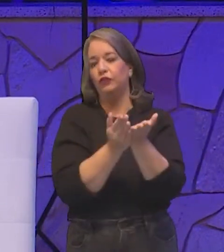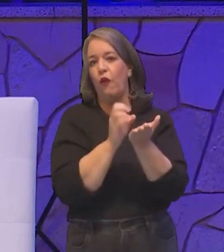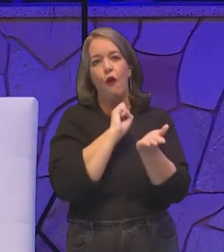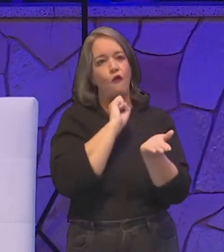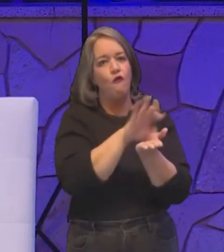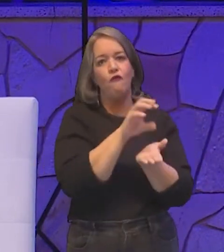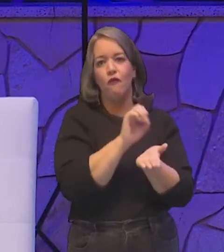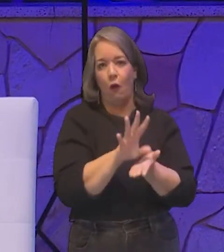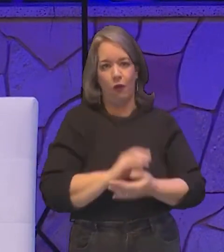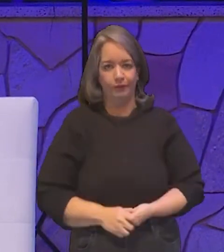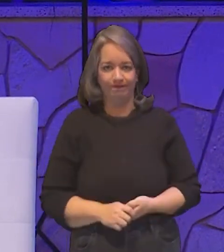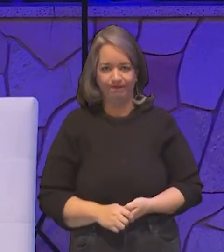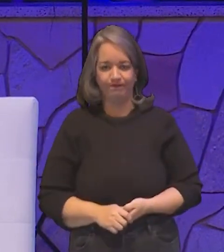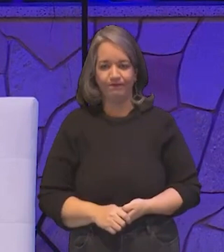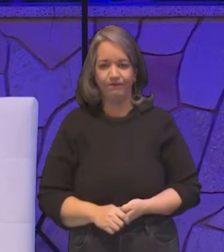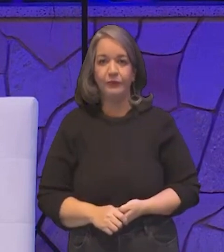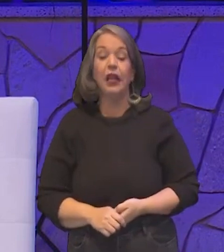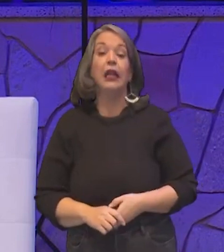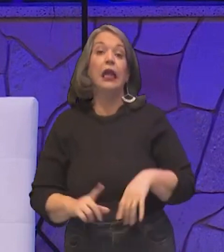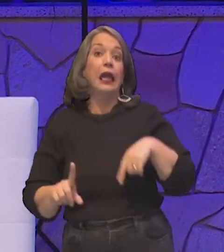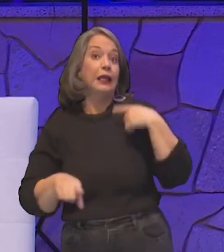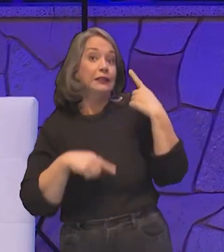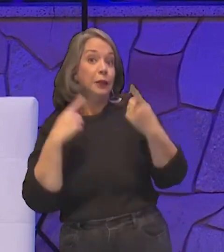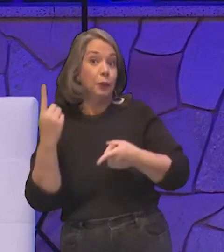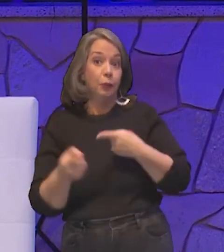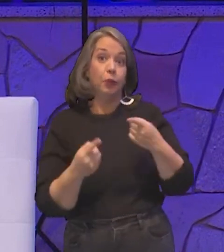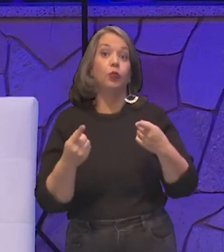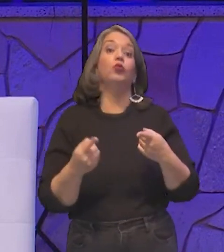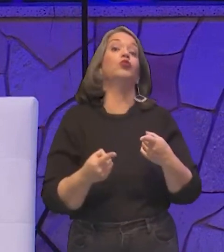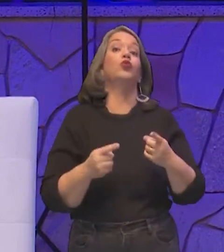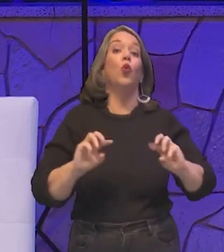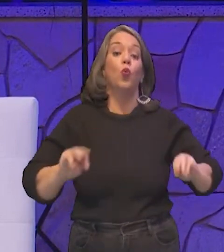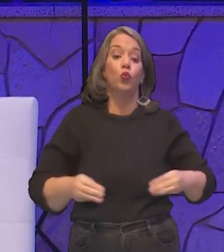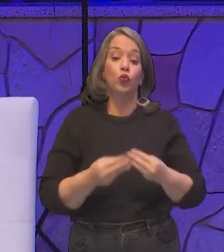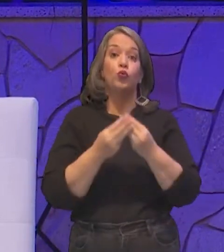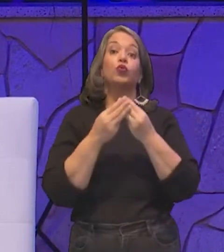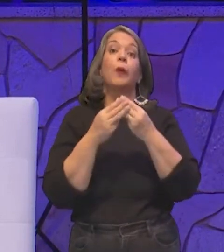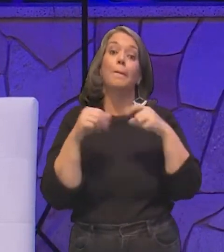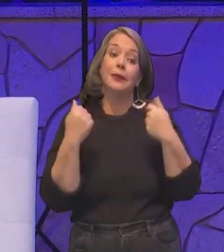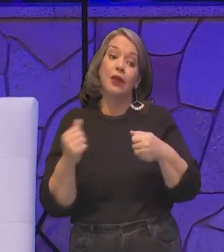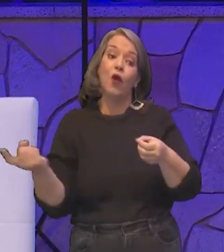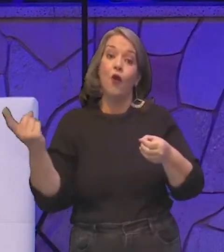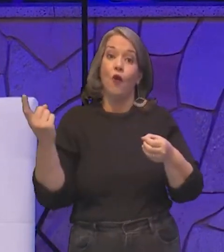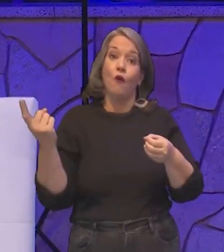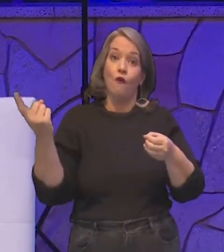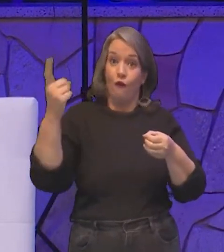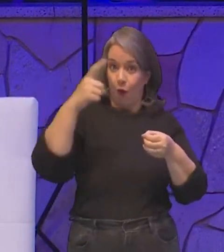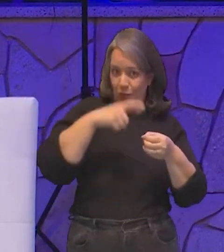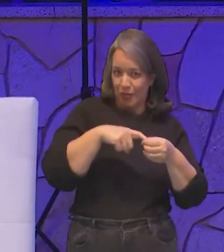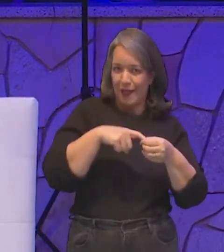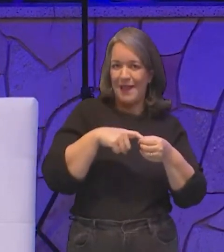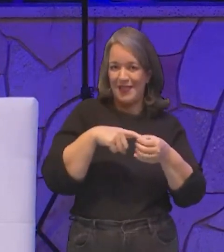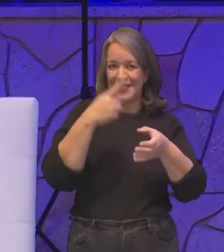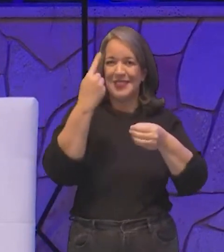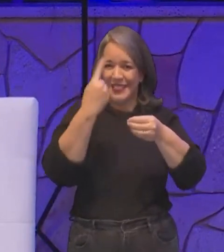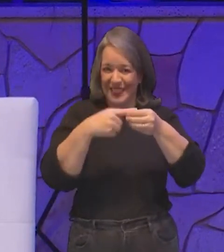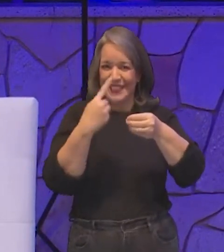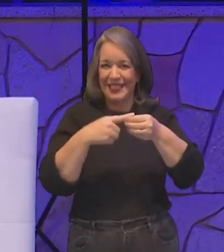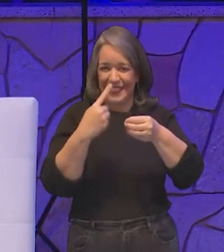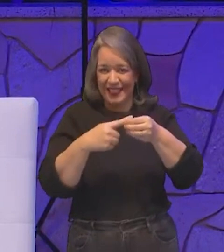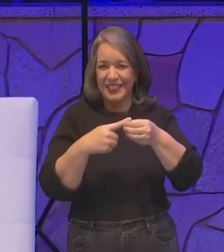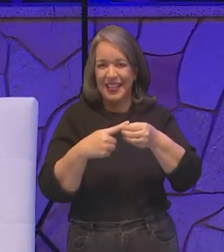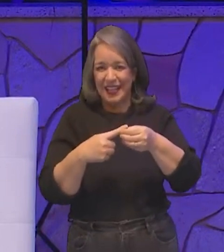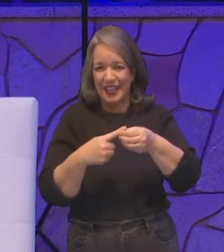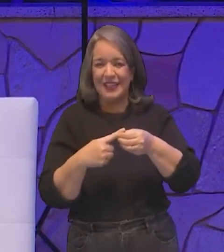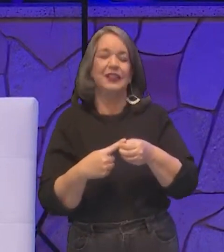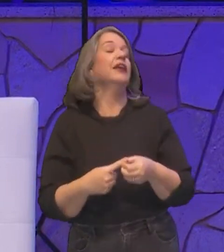voltaram a frequentar aquela igreja, eles tiveram dificuldade de se adaptar, porque estavam com um povo